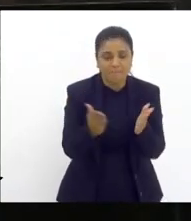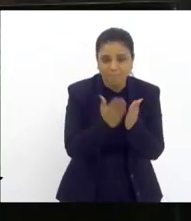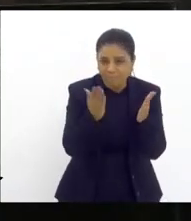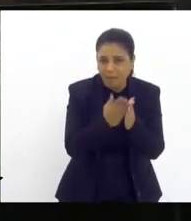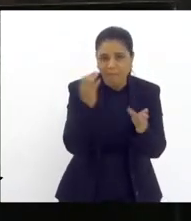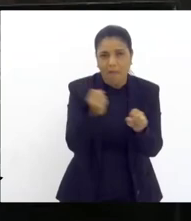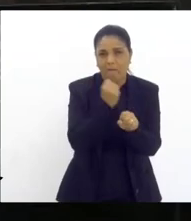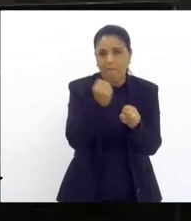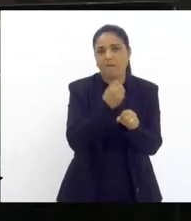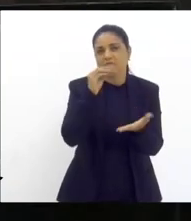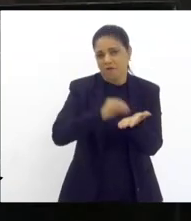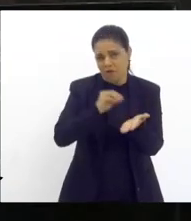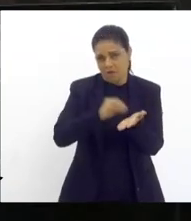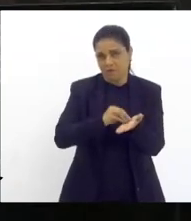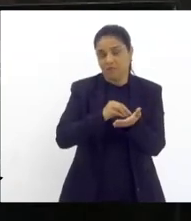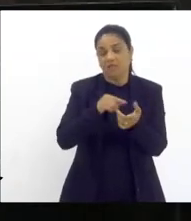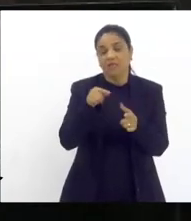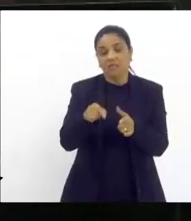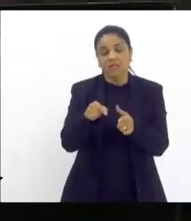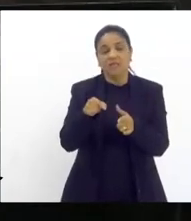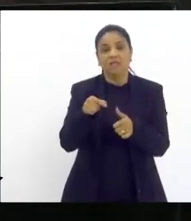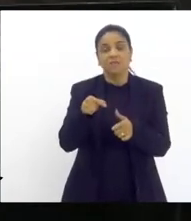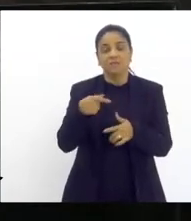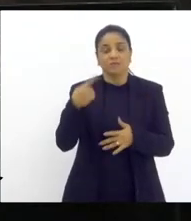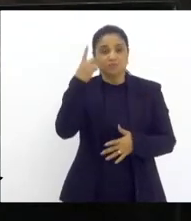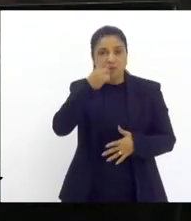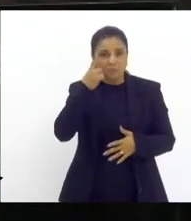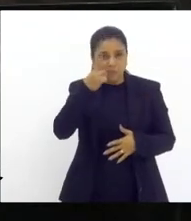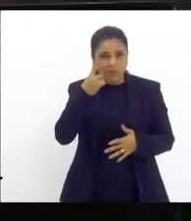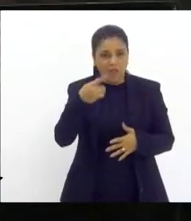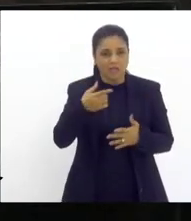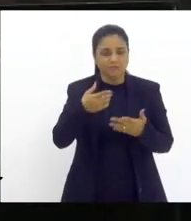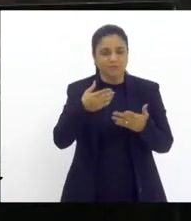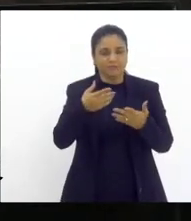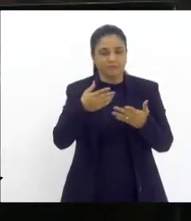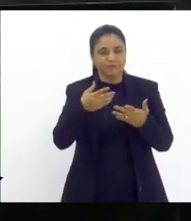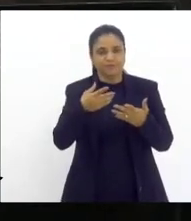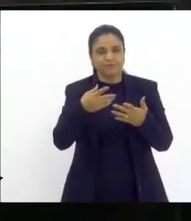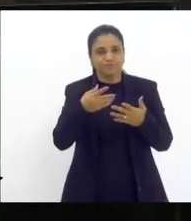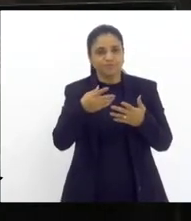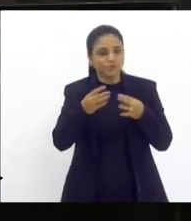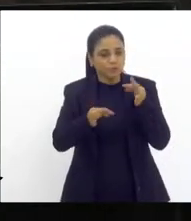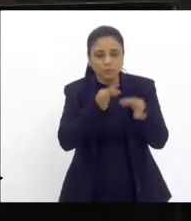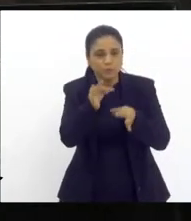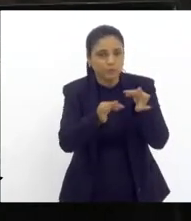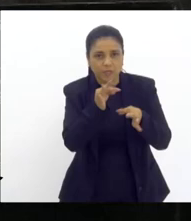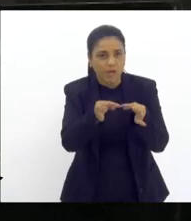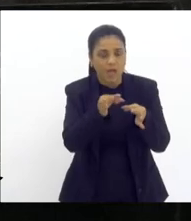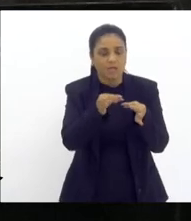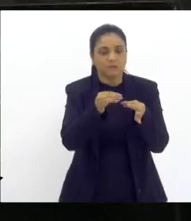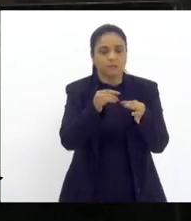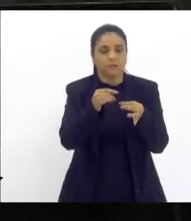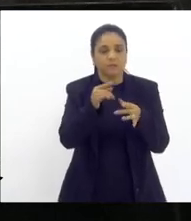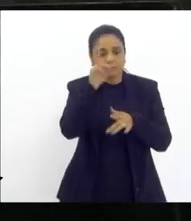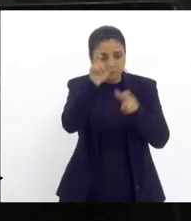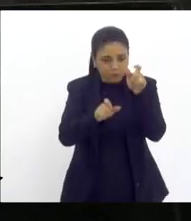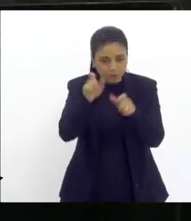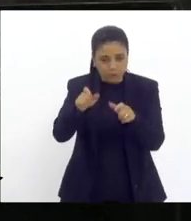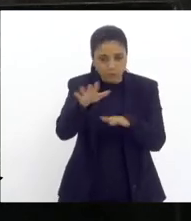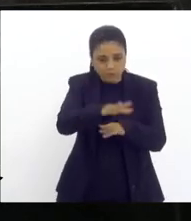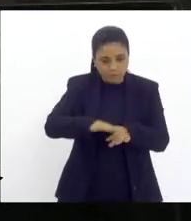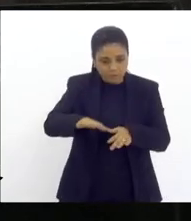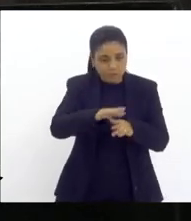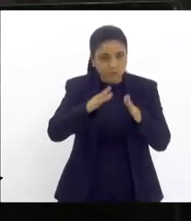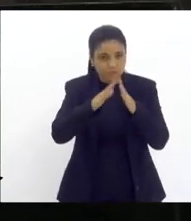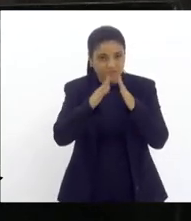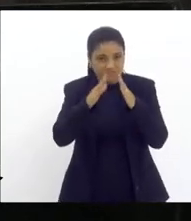a tratar as pessoas que moram nesses territórios como se fossem bandidos Essa